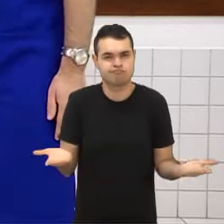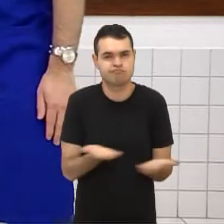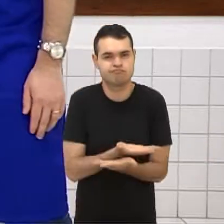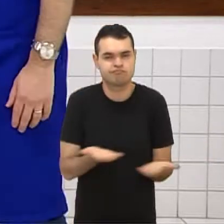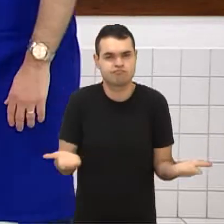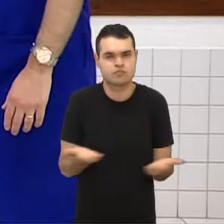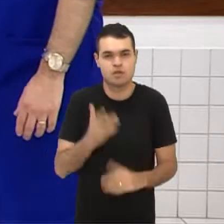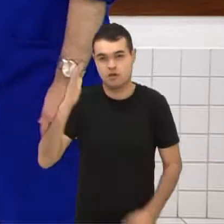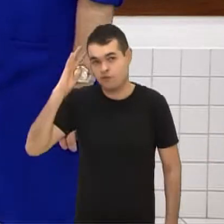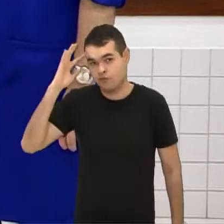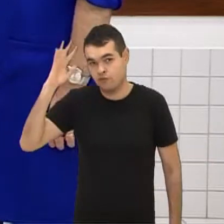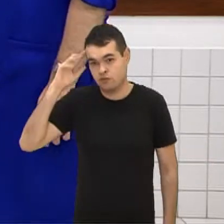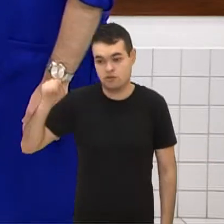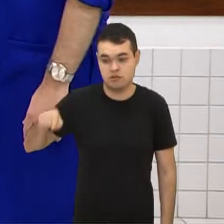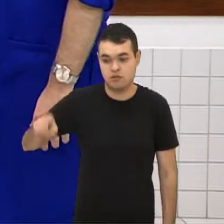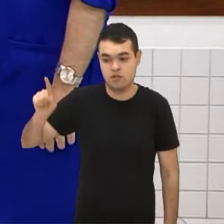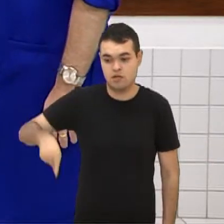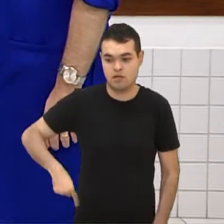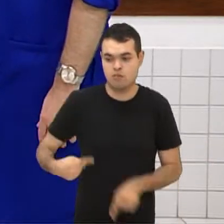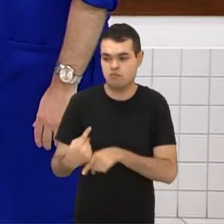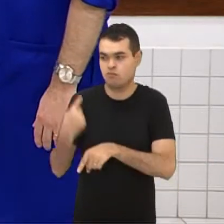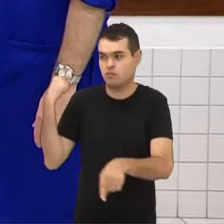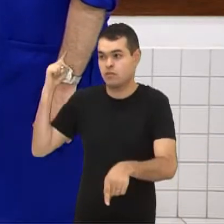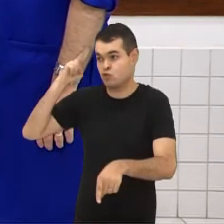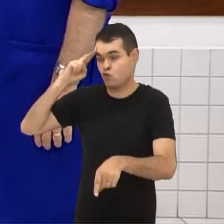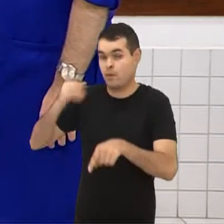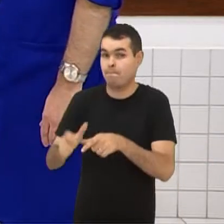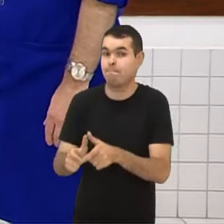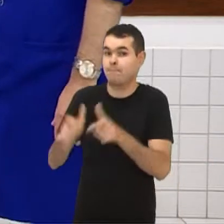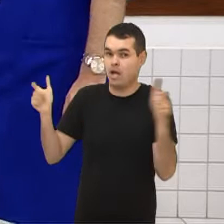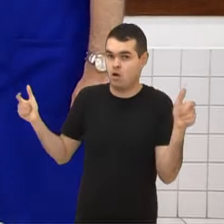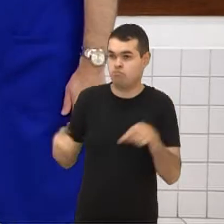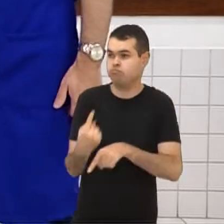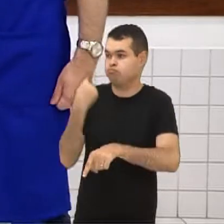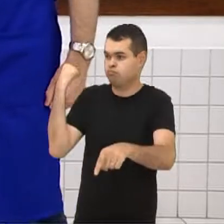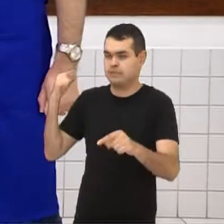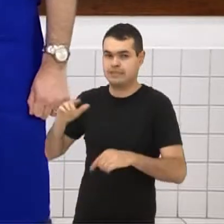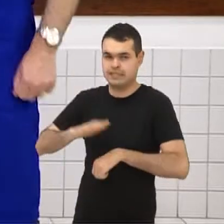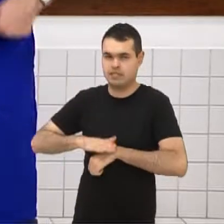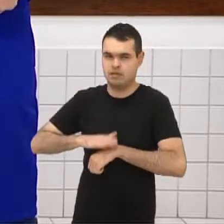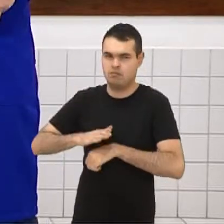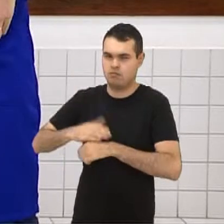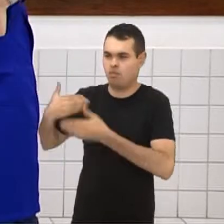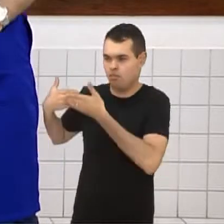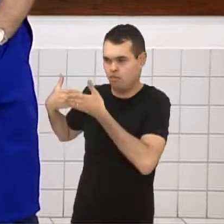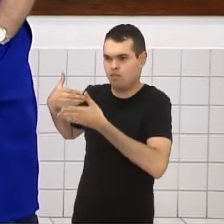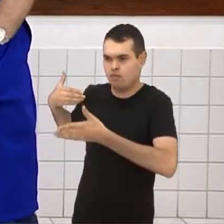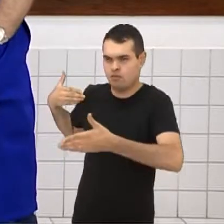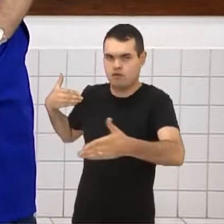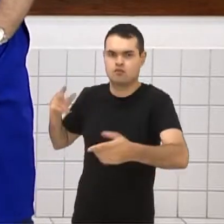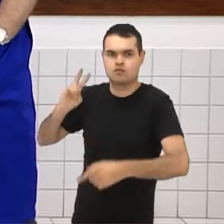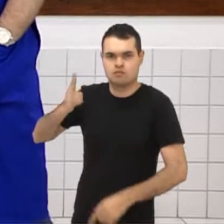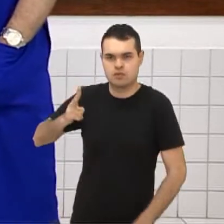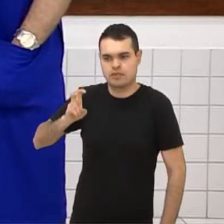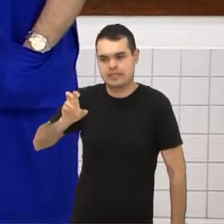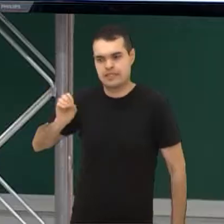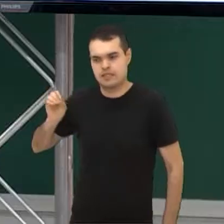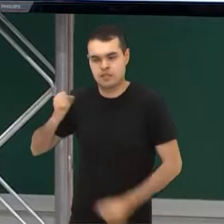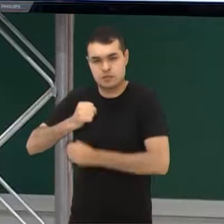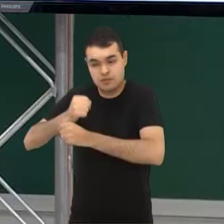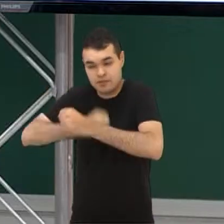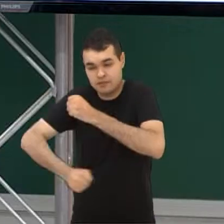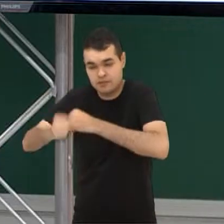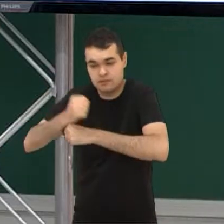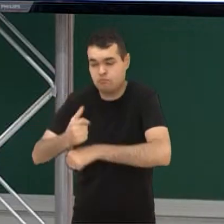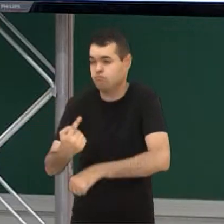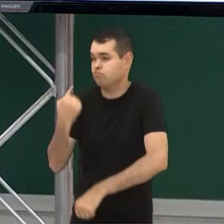filosofia acaba tendo uma história um pouco maior no sentido histórico, né, e temporal, né, já de 2.500 anos atrás. Mas